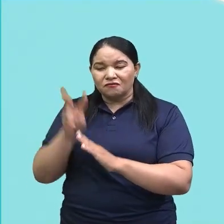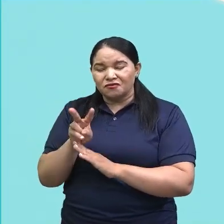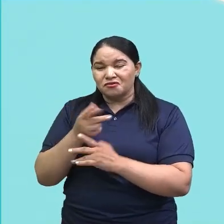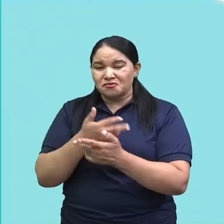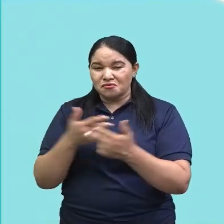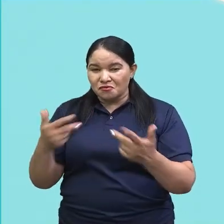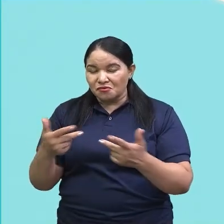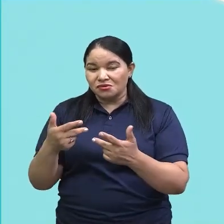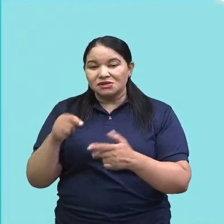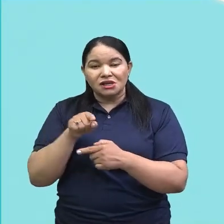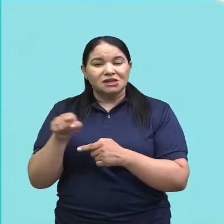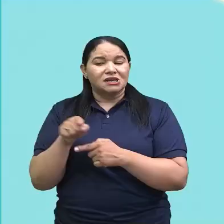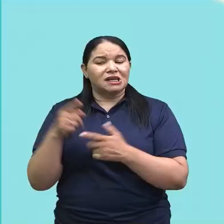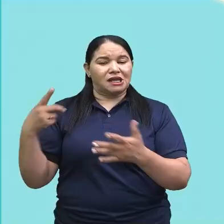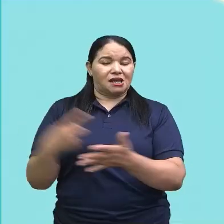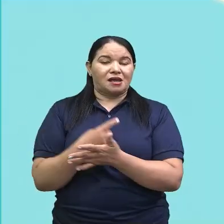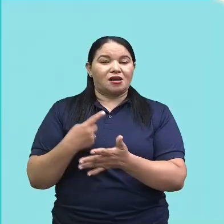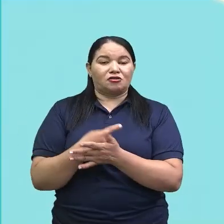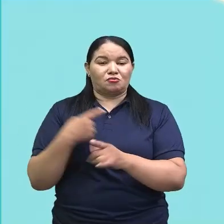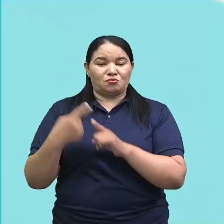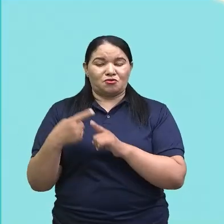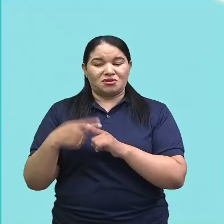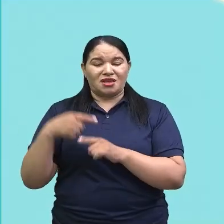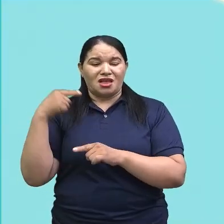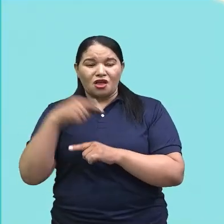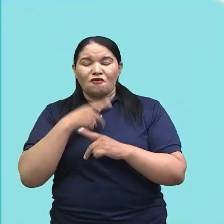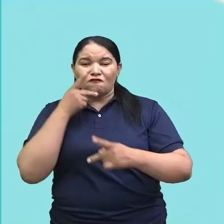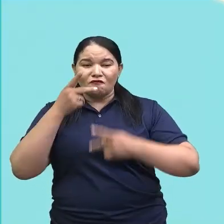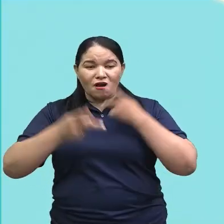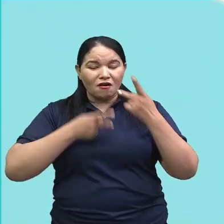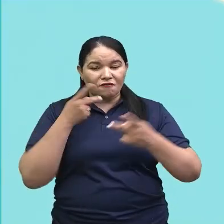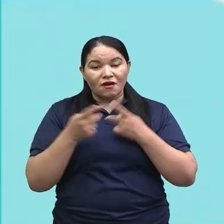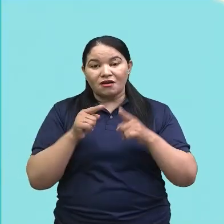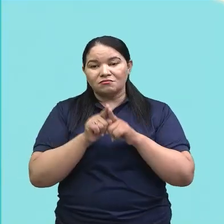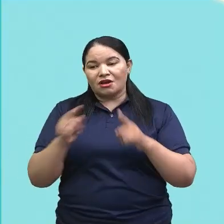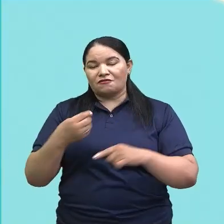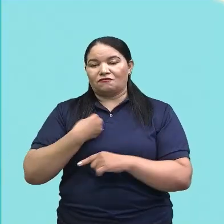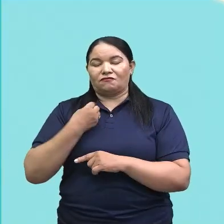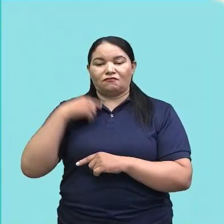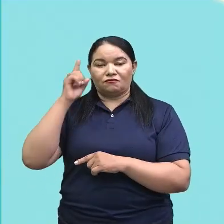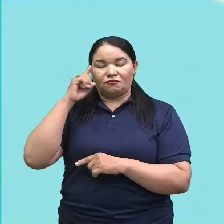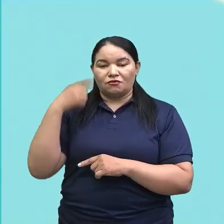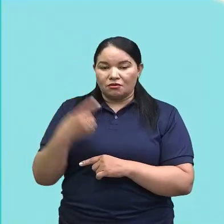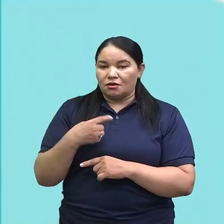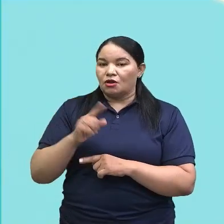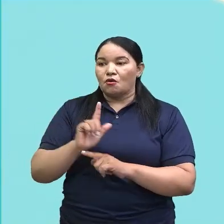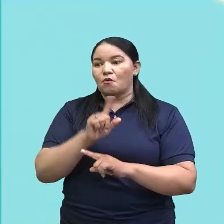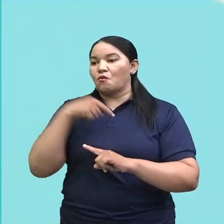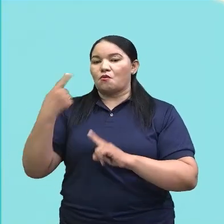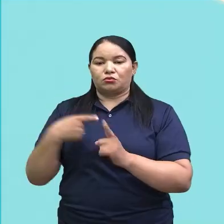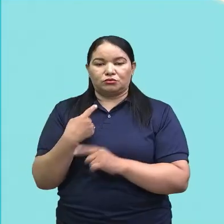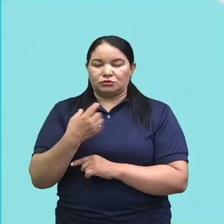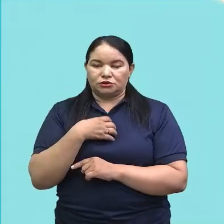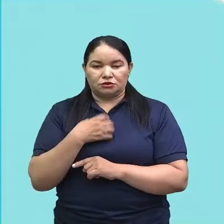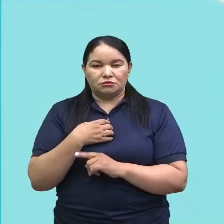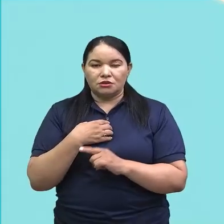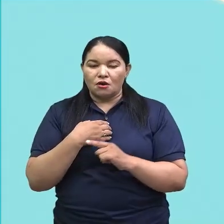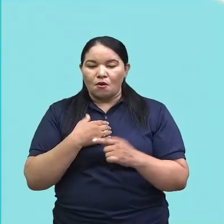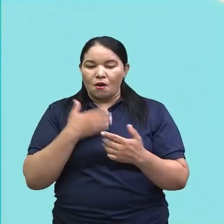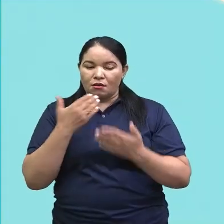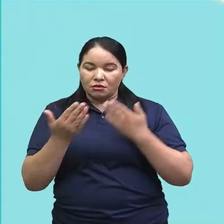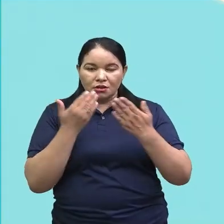porque eles falam uma coisa, mas vivem outra coisa. Tanto que ele começa a fazer uma análise psicológica